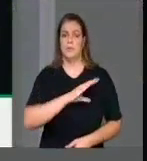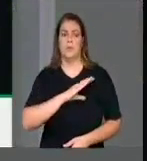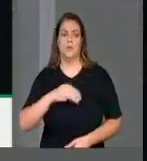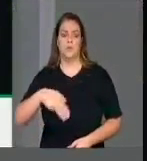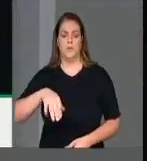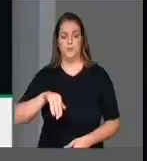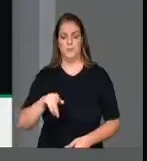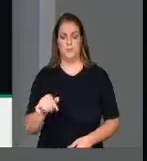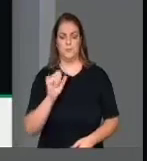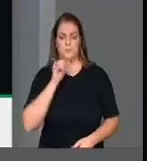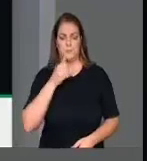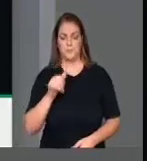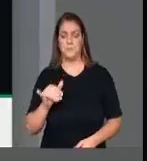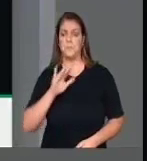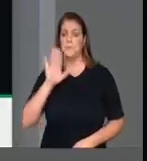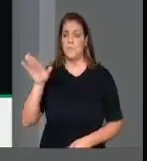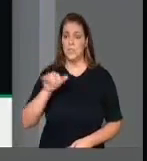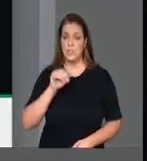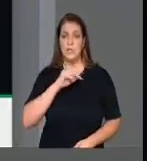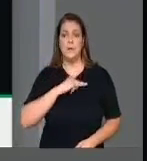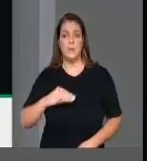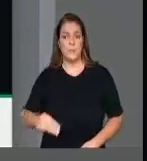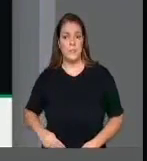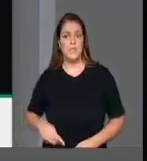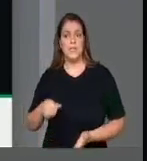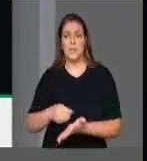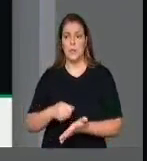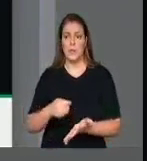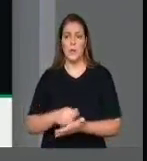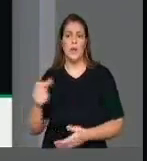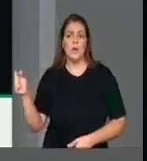Minas e Energia, convocando esse ministro das Minas e Energia